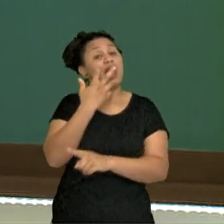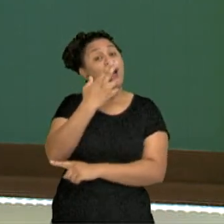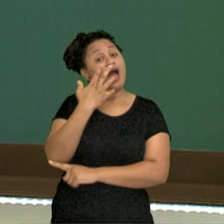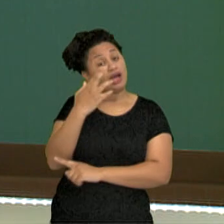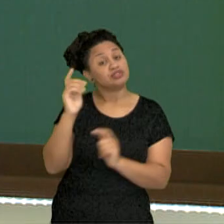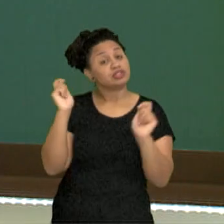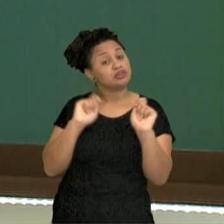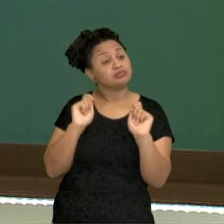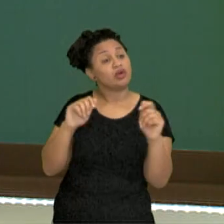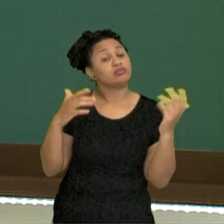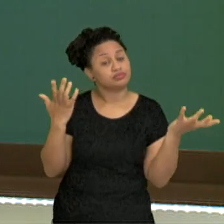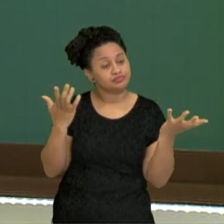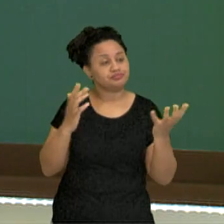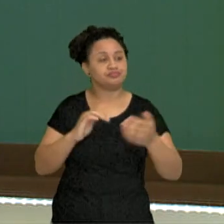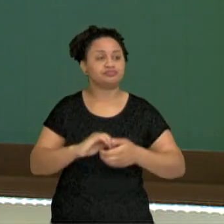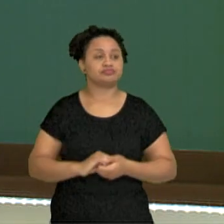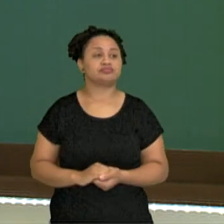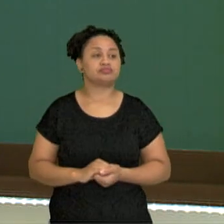hipóteses. Vamos conferir.